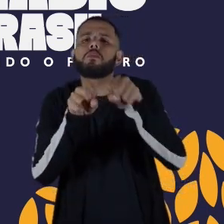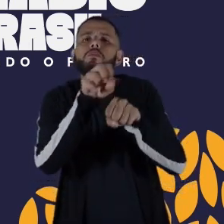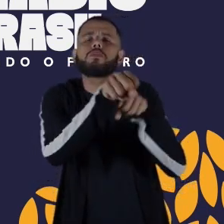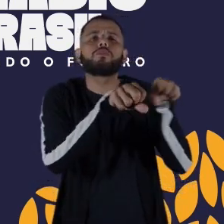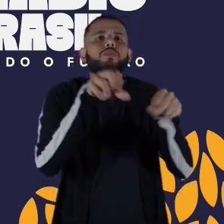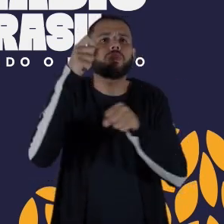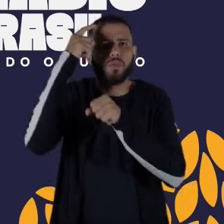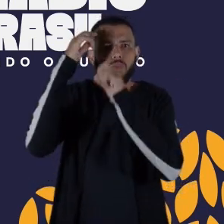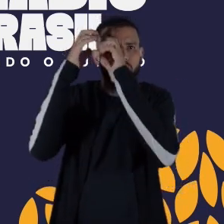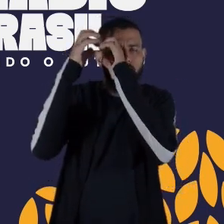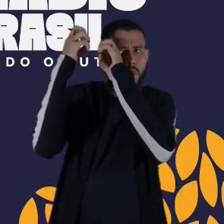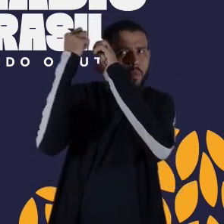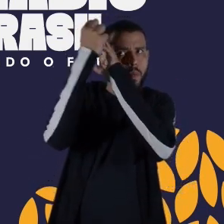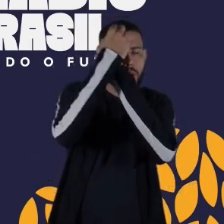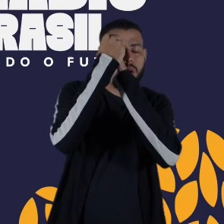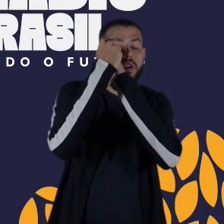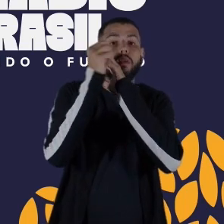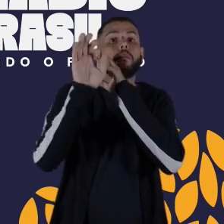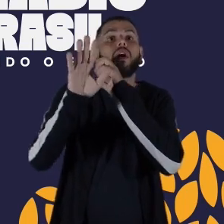neurônio, vai embora.